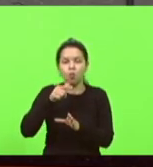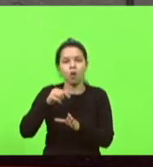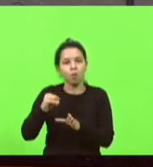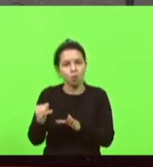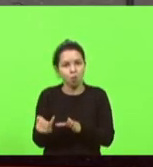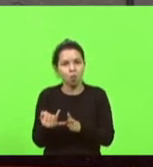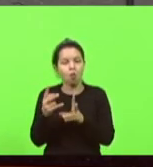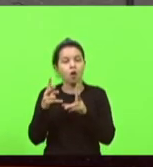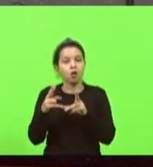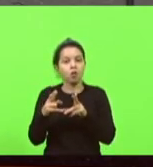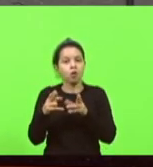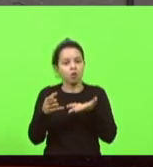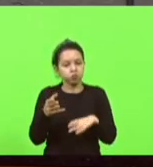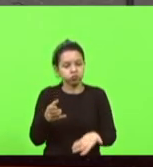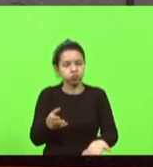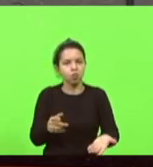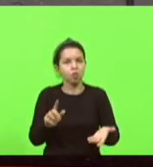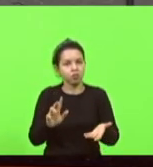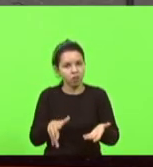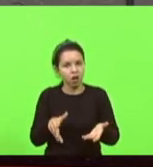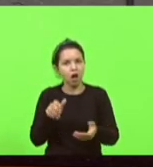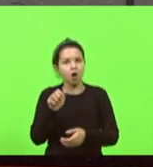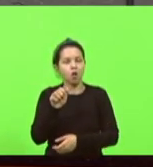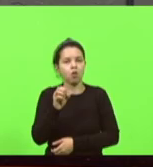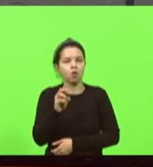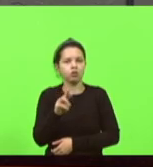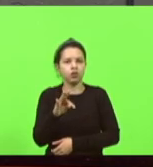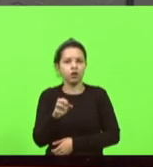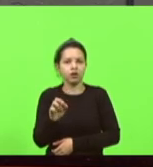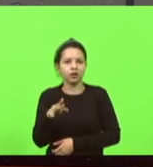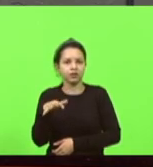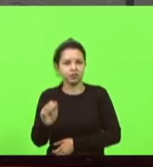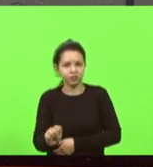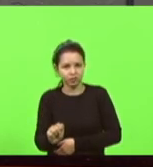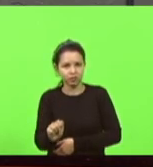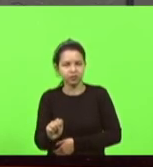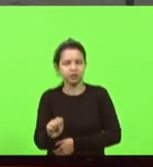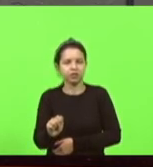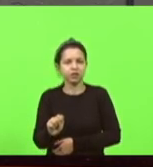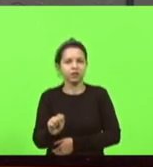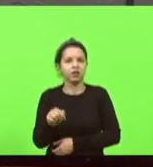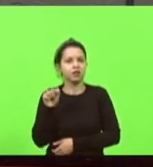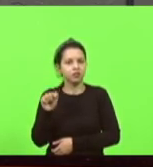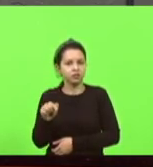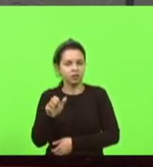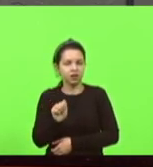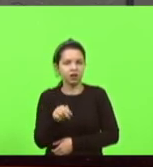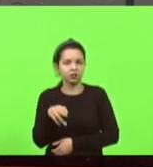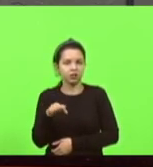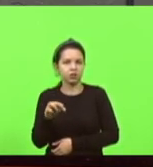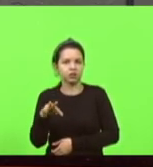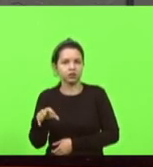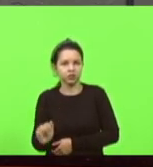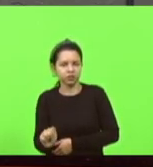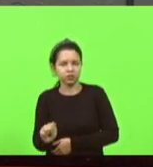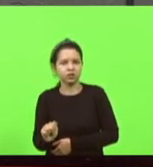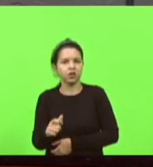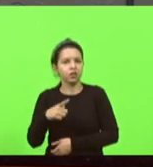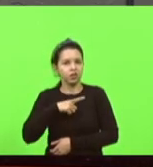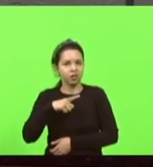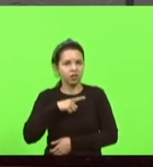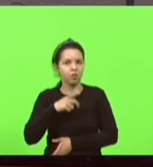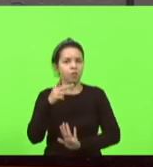açude, exige outorga para o agricultor. E nessa outorga vem